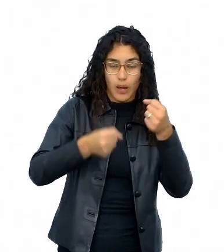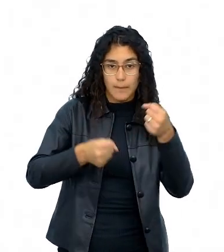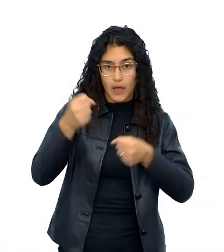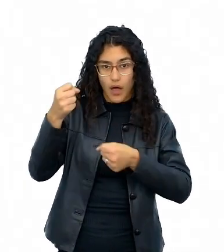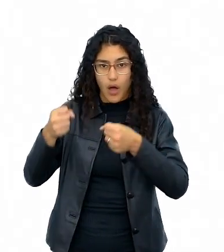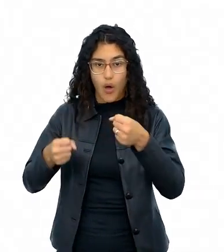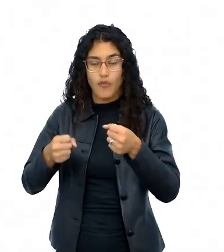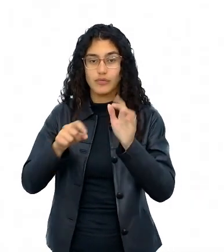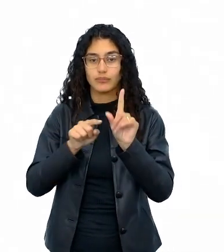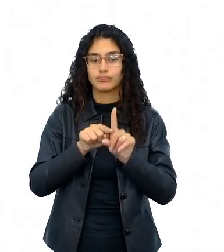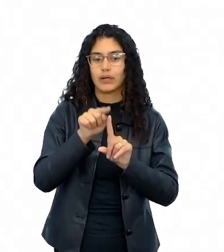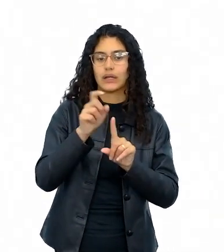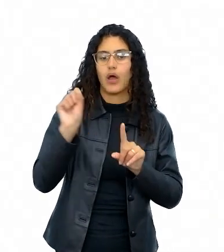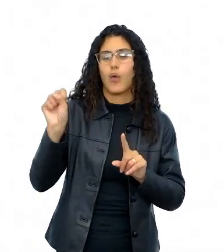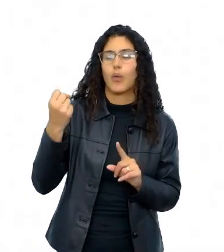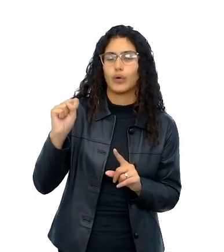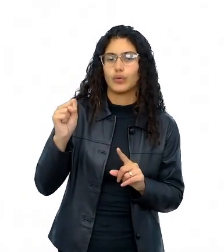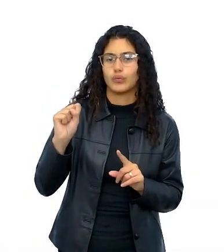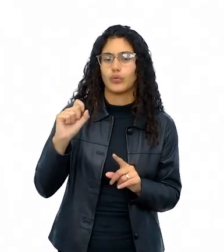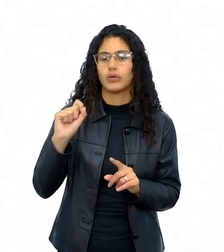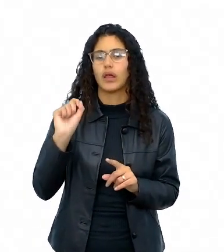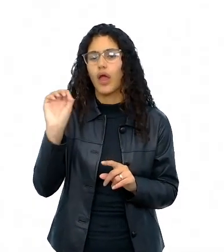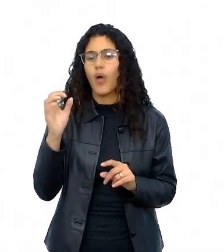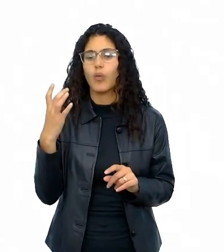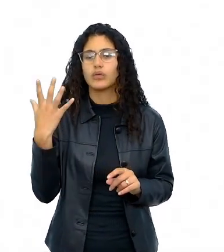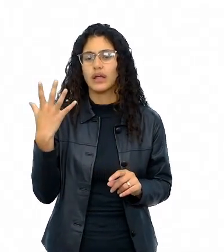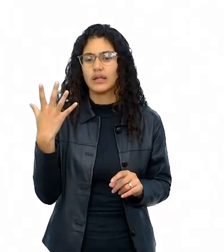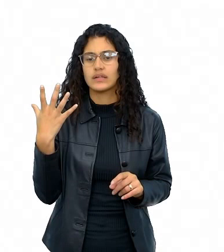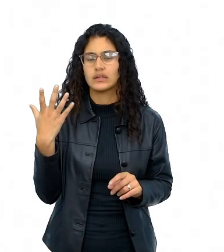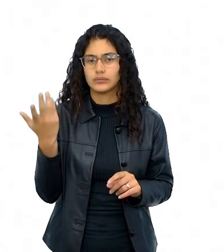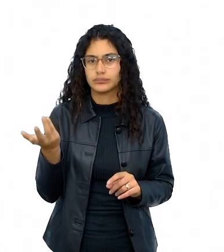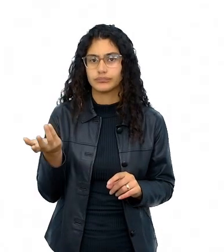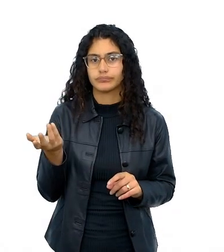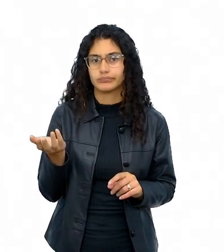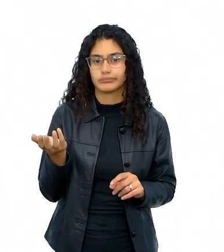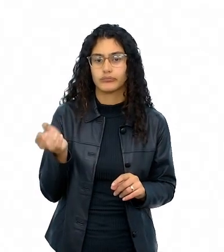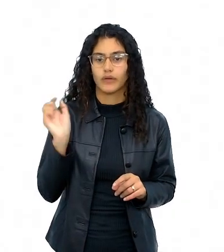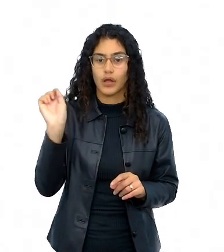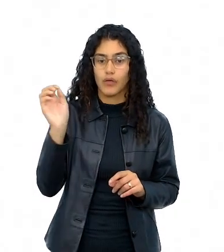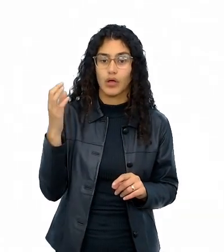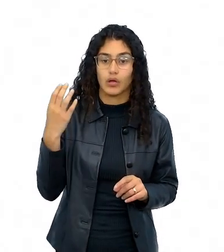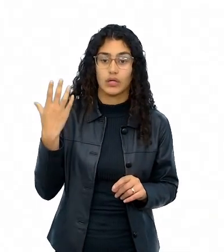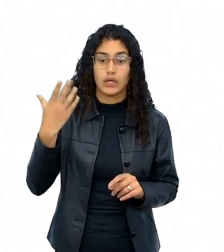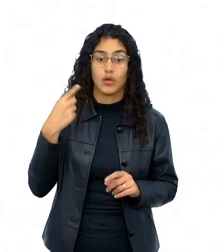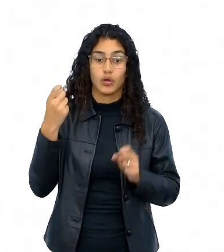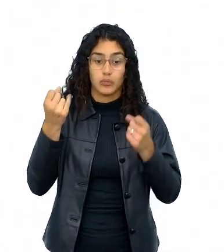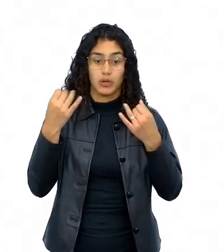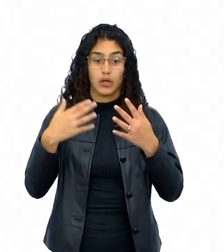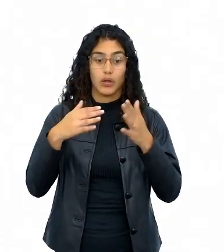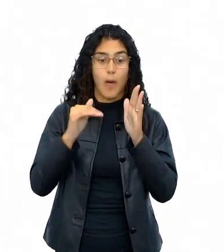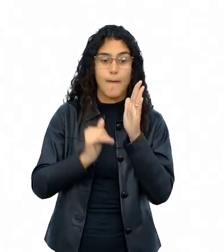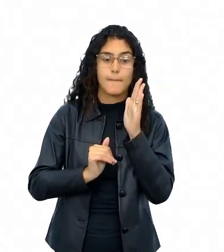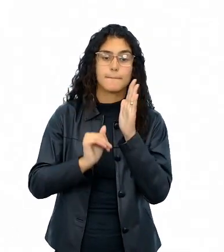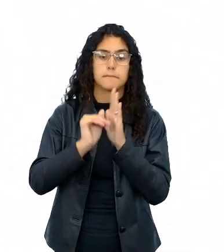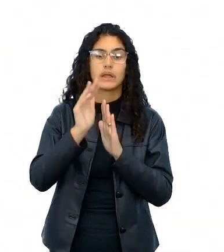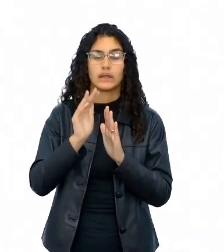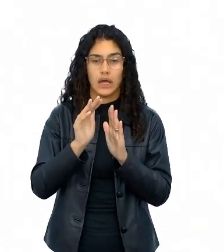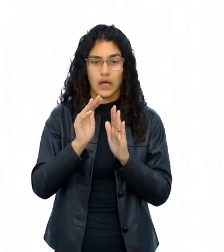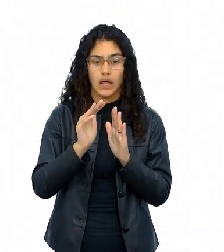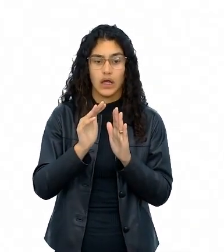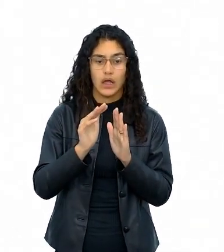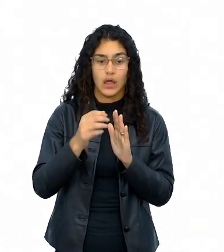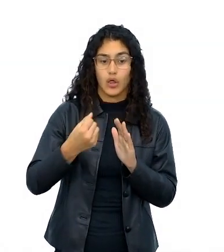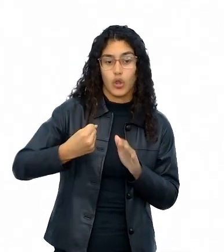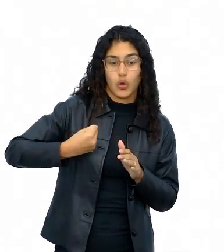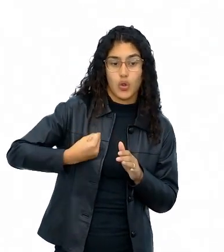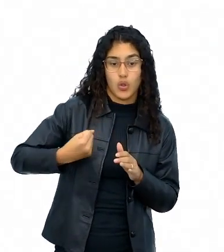vai aumentar 8 graus. O que vai acontecer? Né? O que vai acontecer quando eu estou falando aumentar? Que aumentar nos